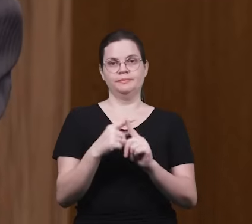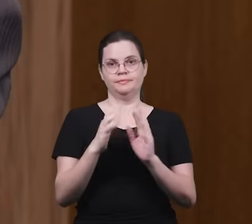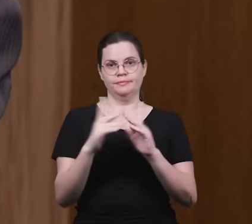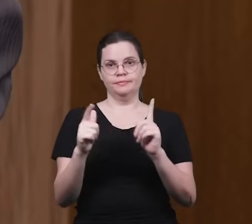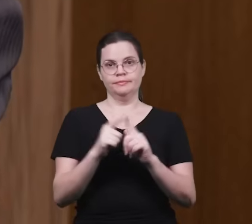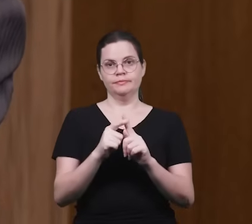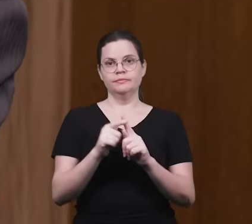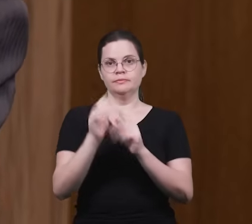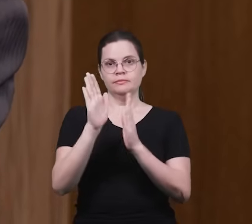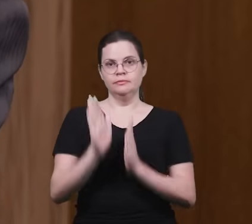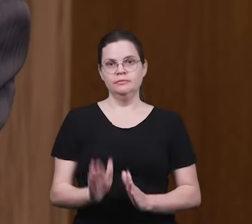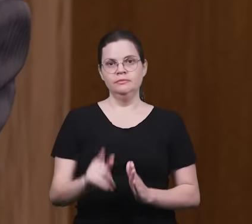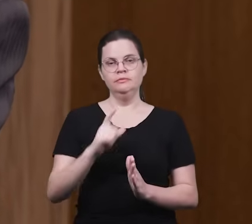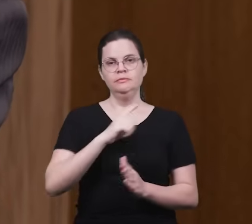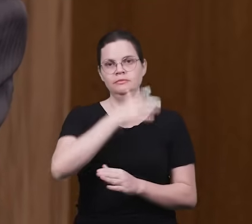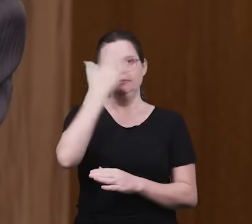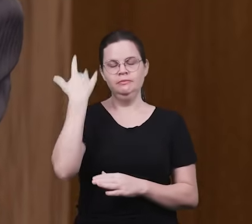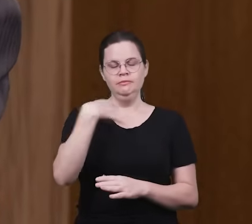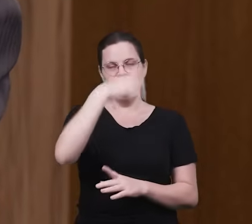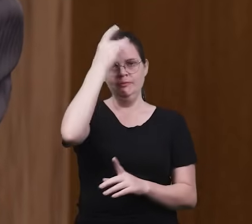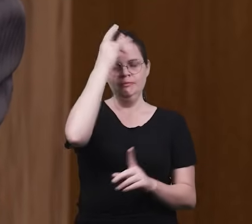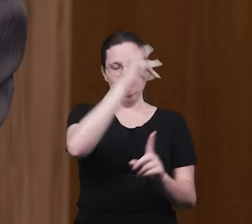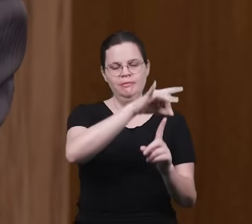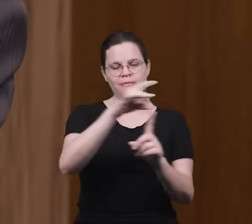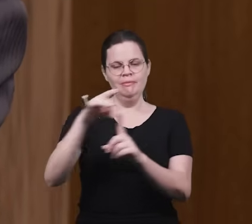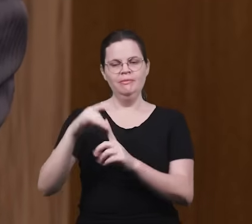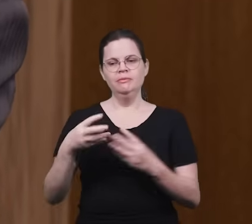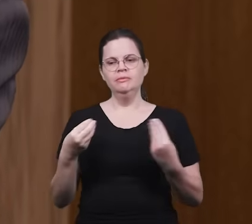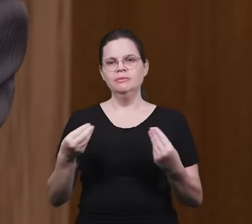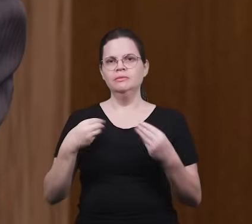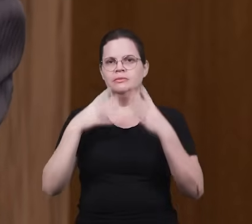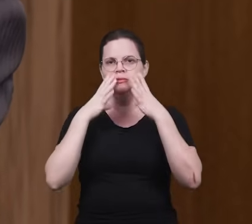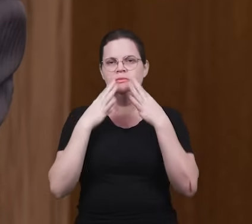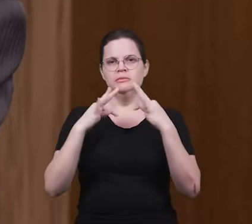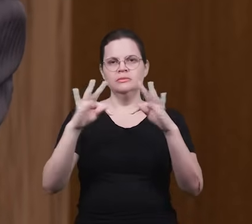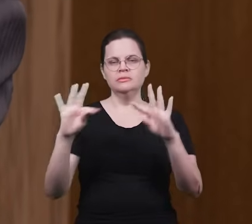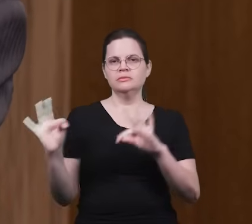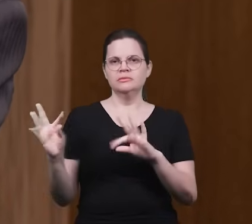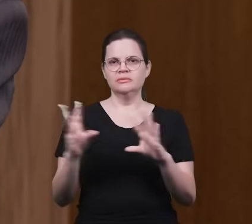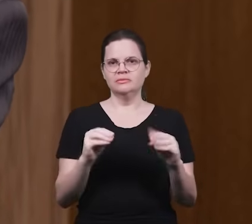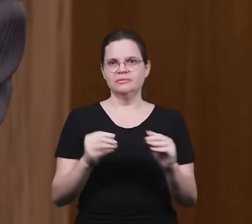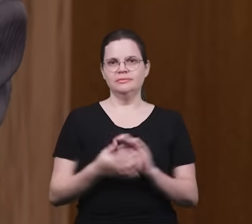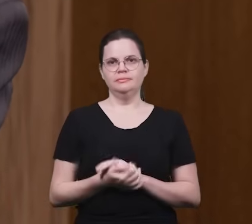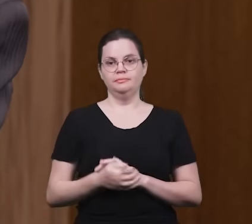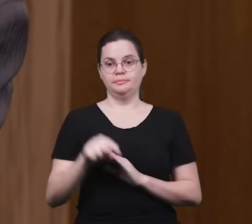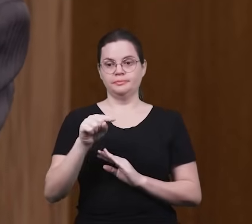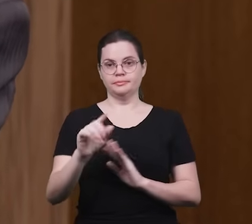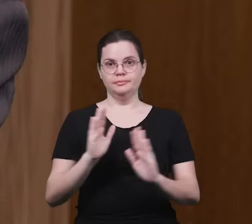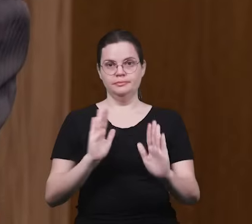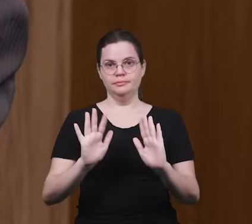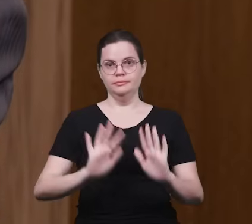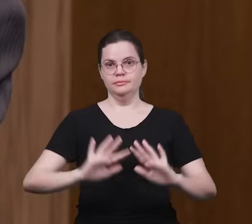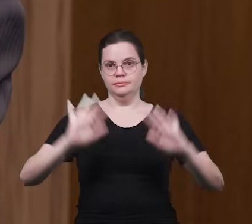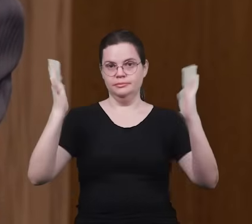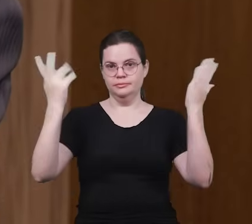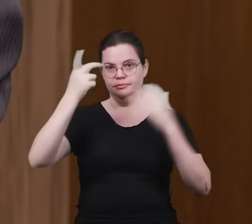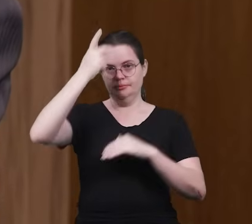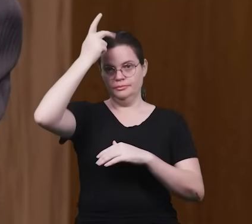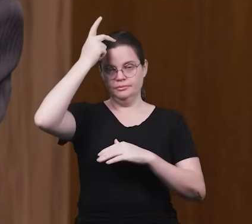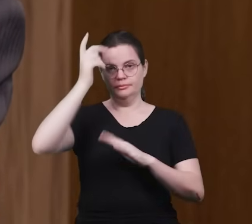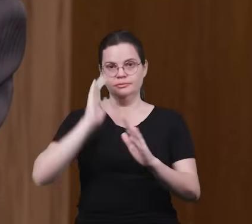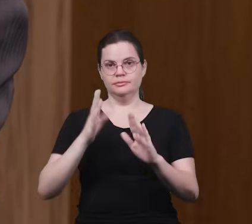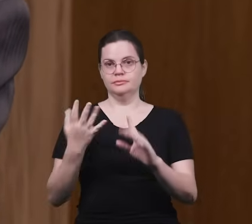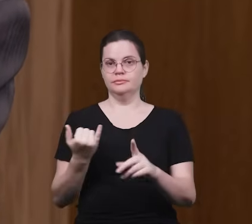do Espírito Santo para testemunhar. Então, o Pentecostes ele se cumpre na vida